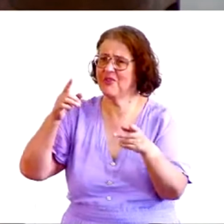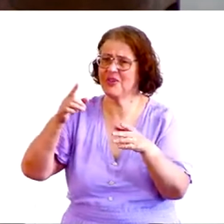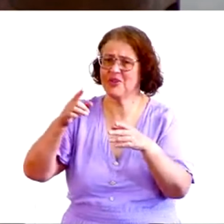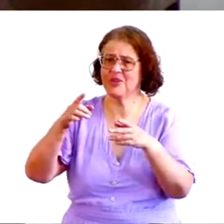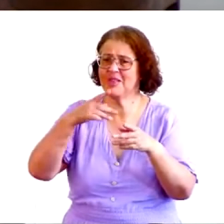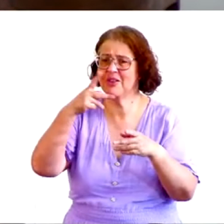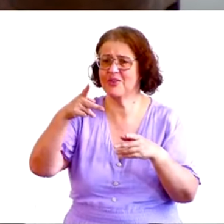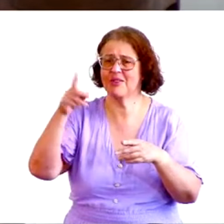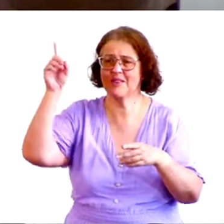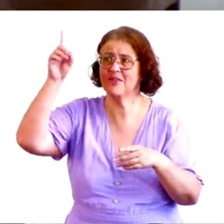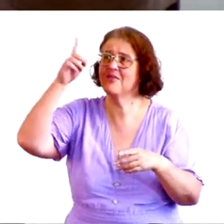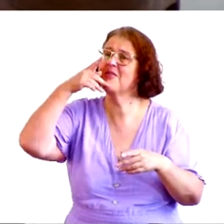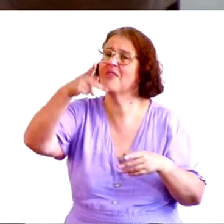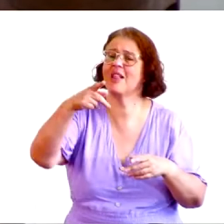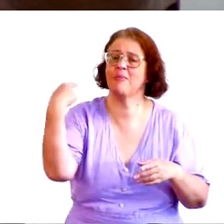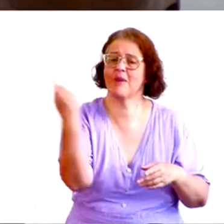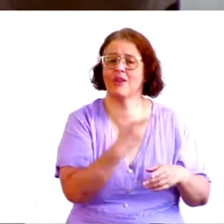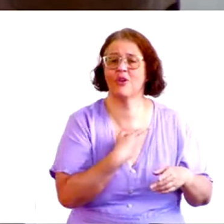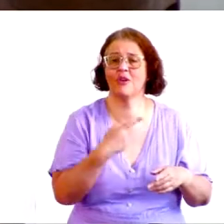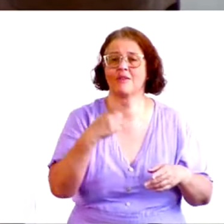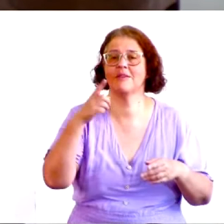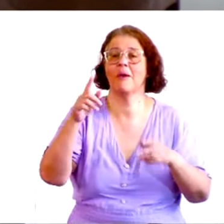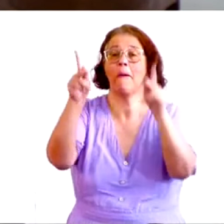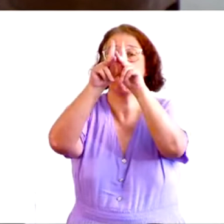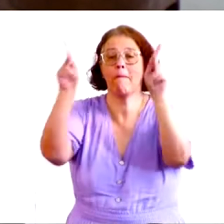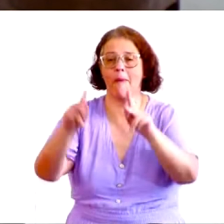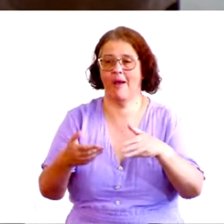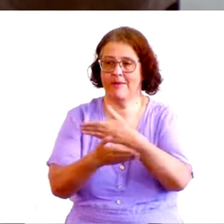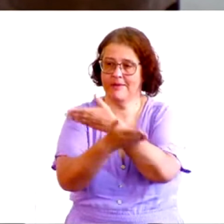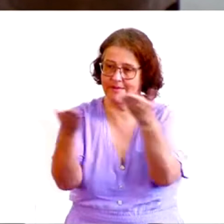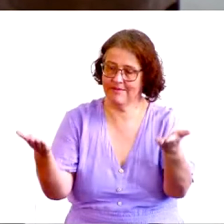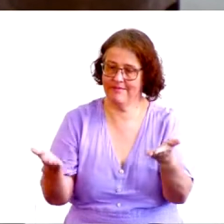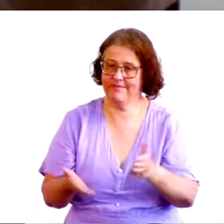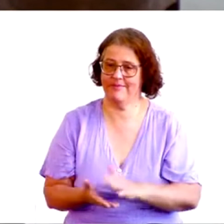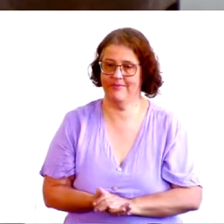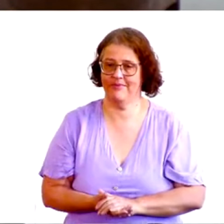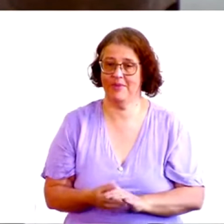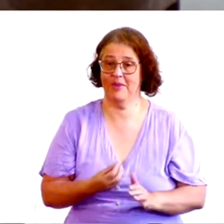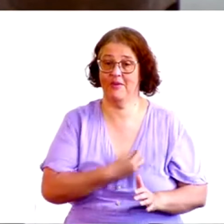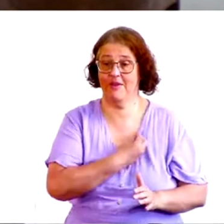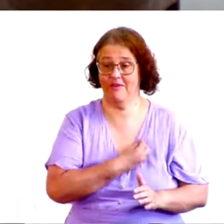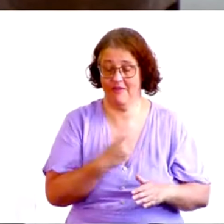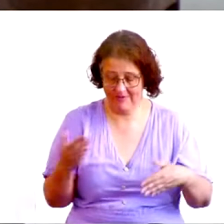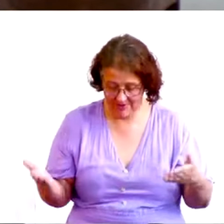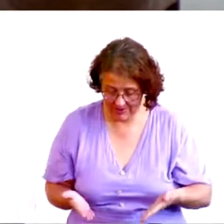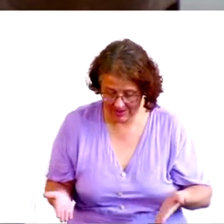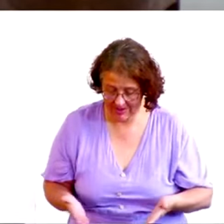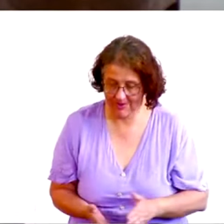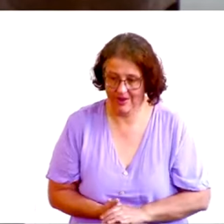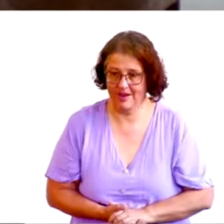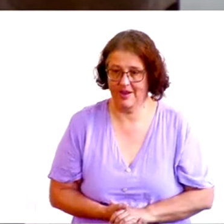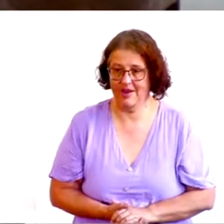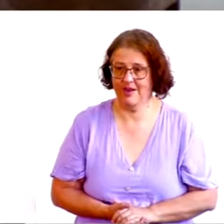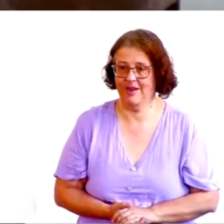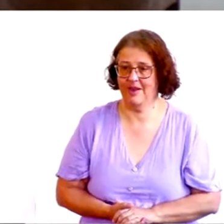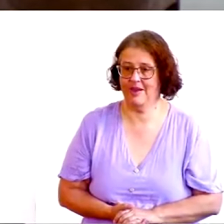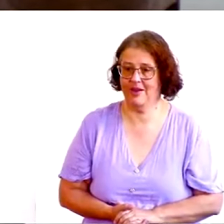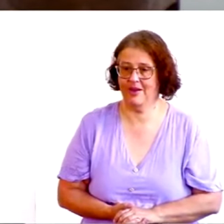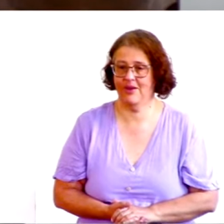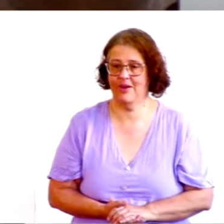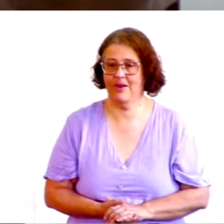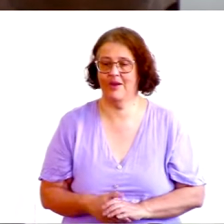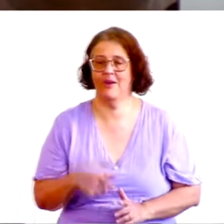para que vocês vivam vivam agora este é o príncipe da paz não pense que é assim